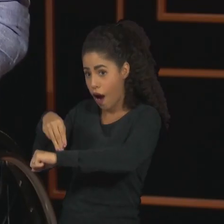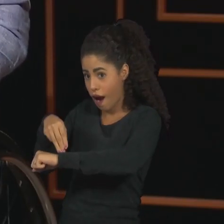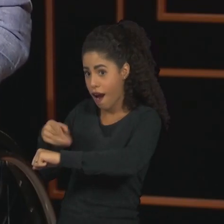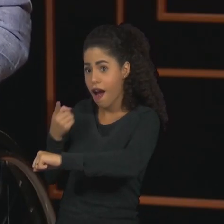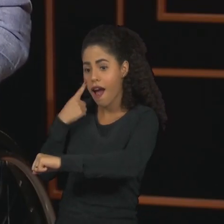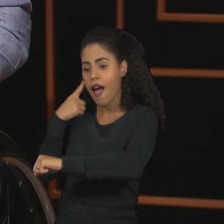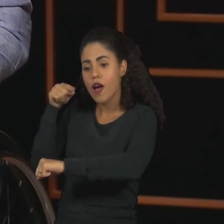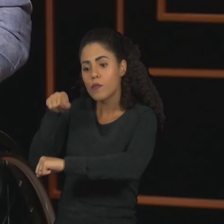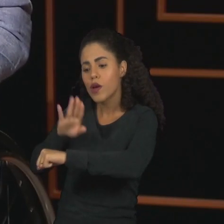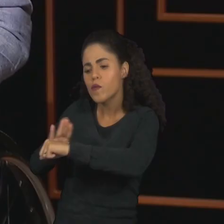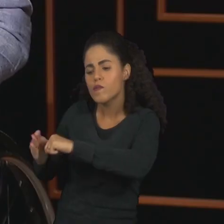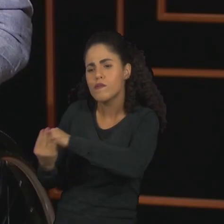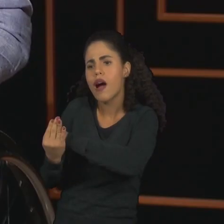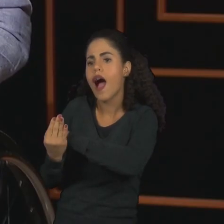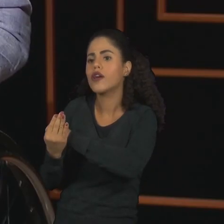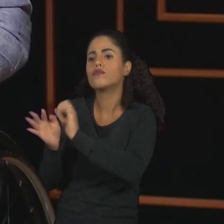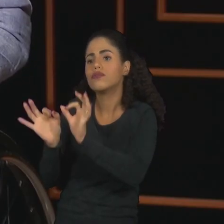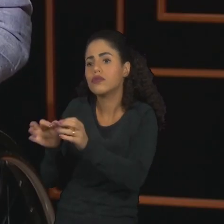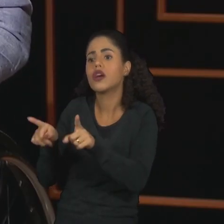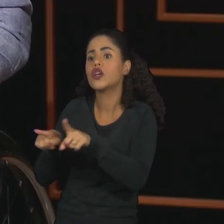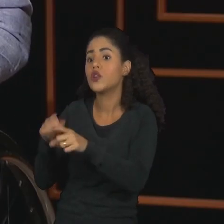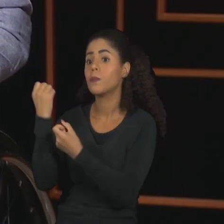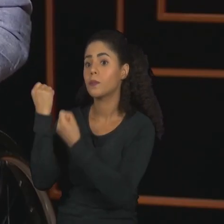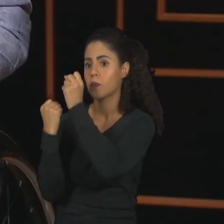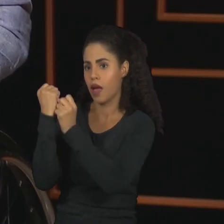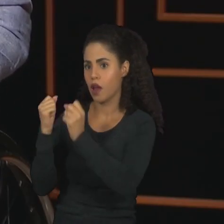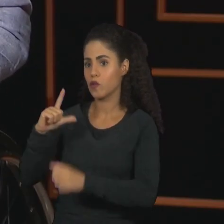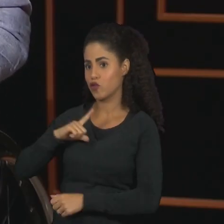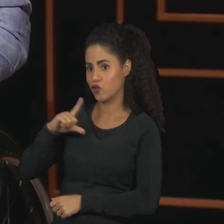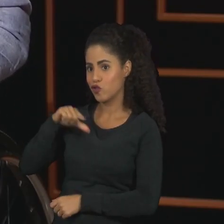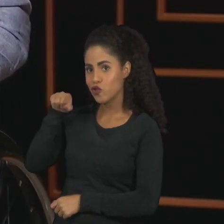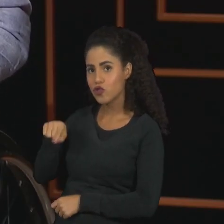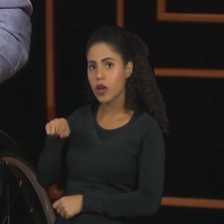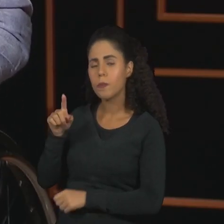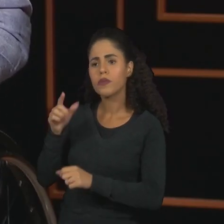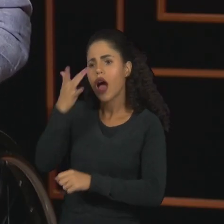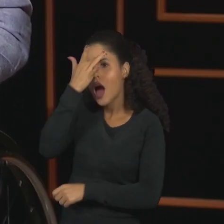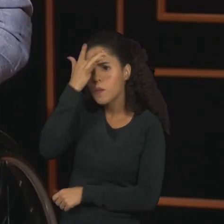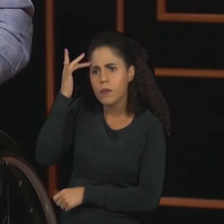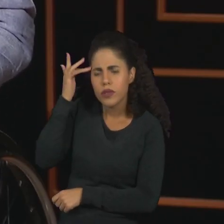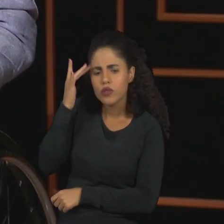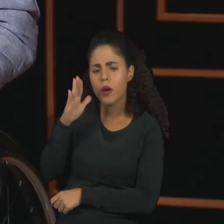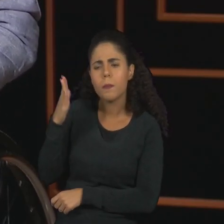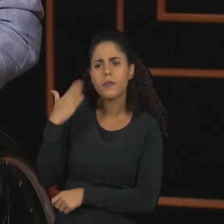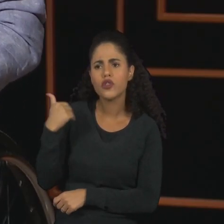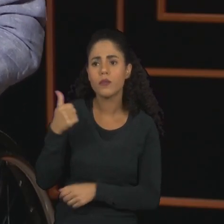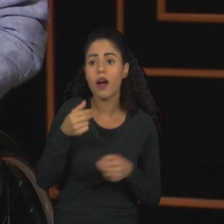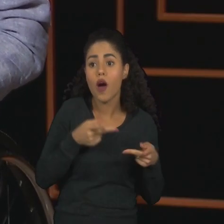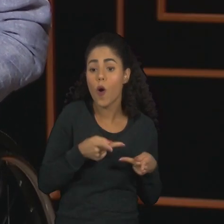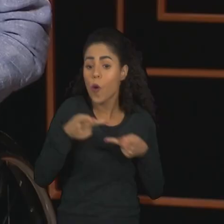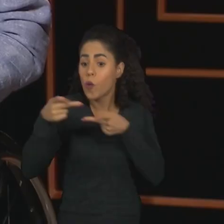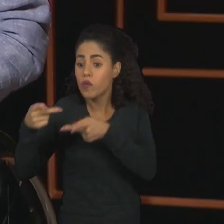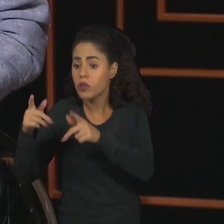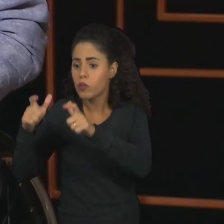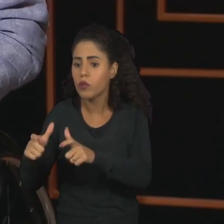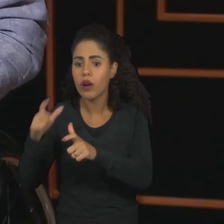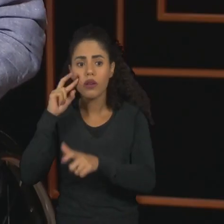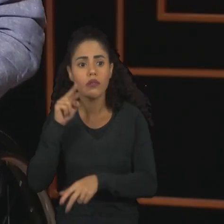que era um bairro tipicamente operário. Sim. De repente alguém me pega e me leva até a